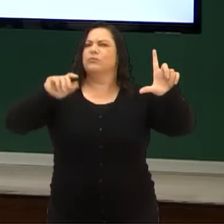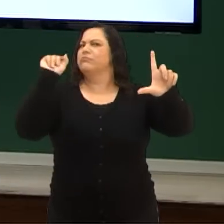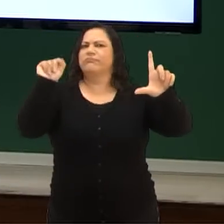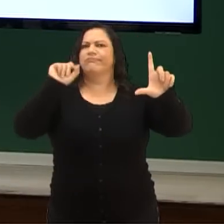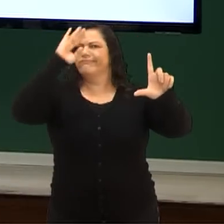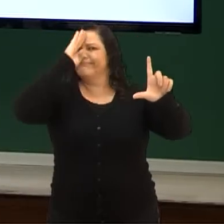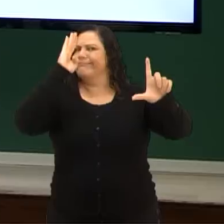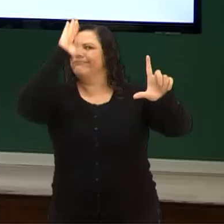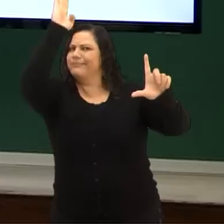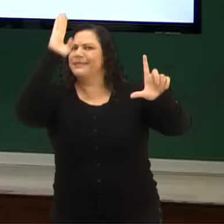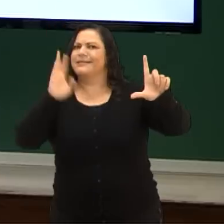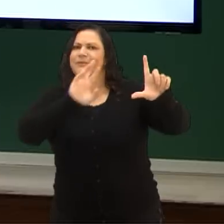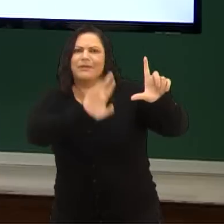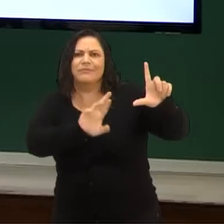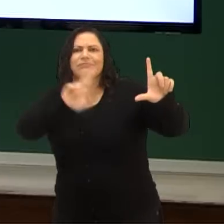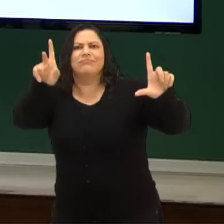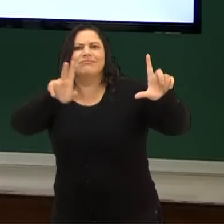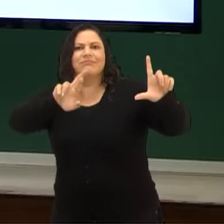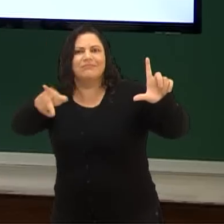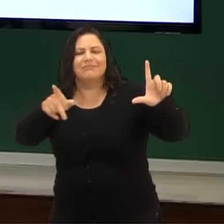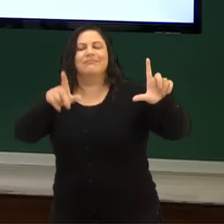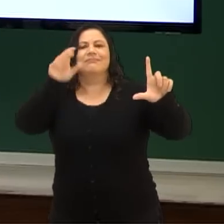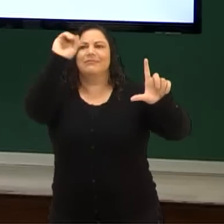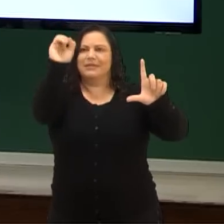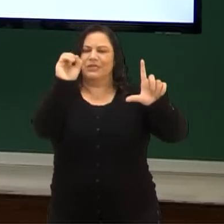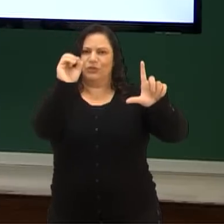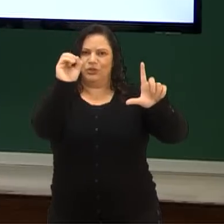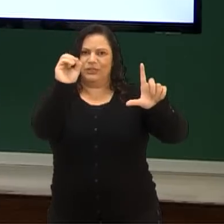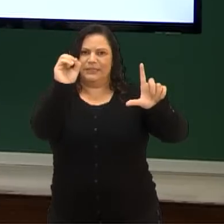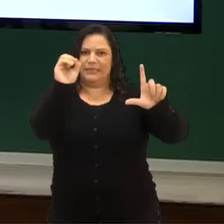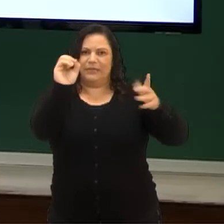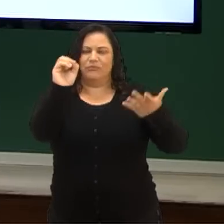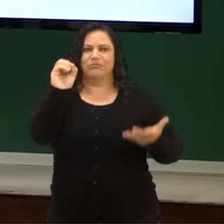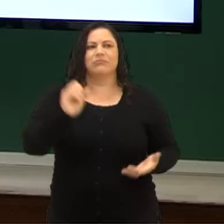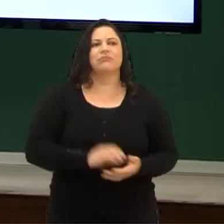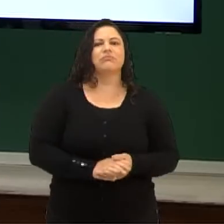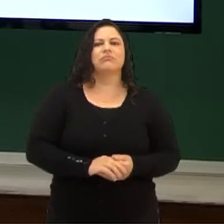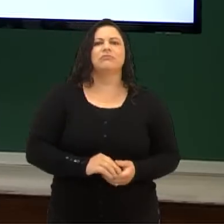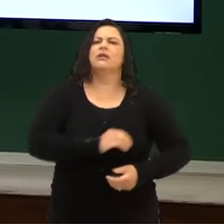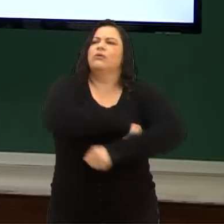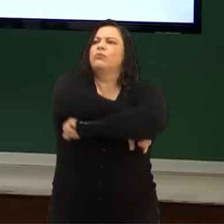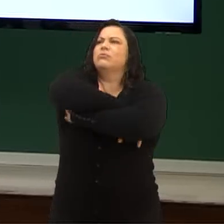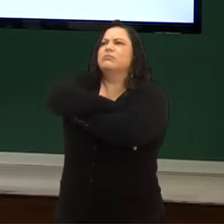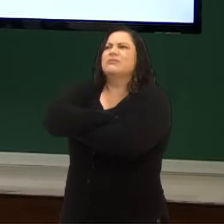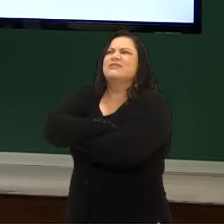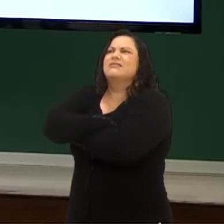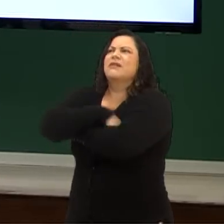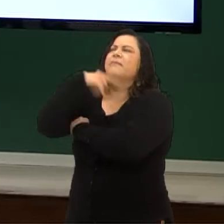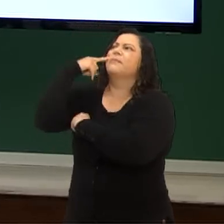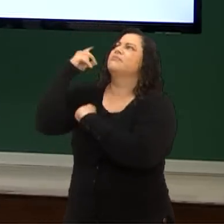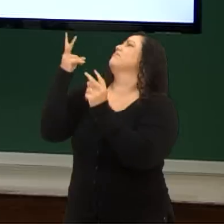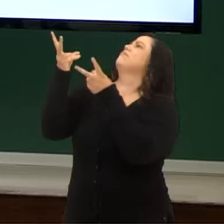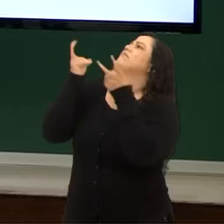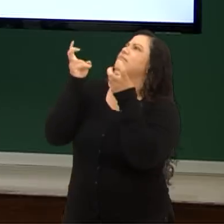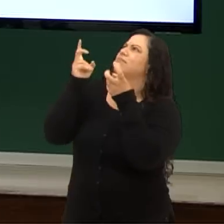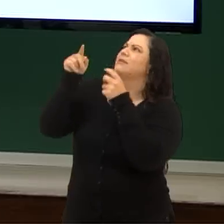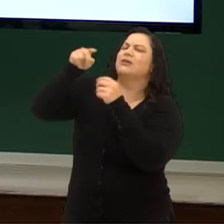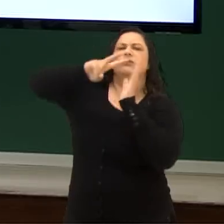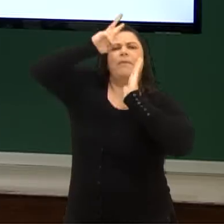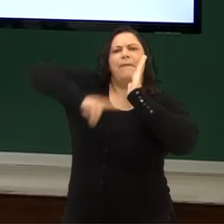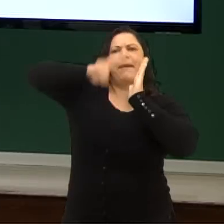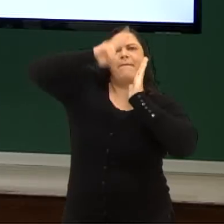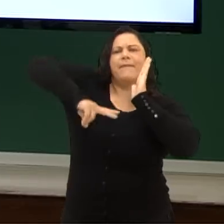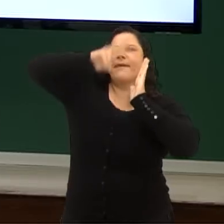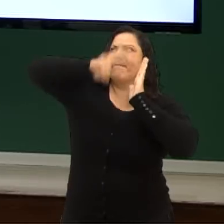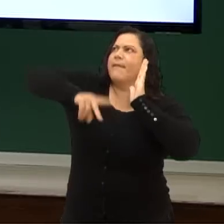são elementos diferentes de zero. Enquanto eu cruzei os braços, o interessante é que você faça a leitura.